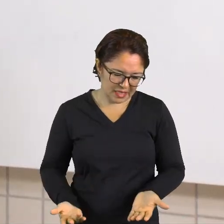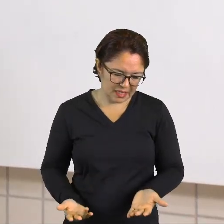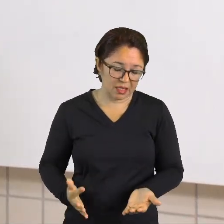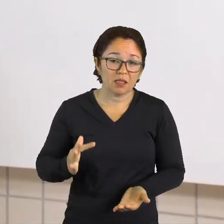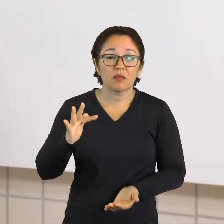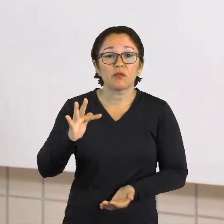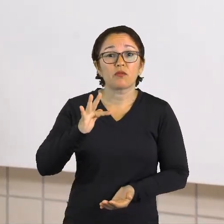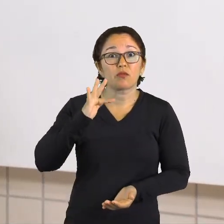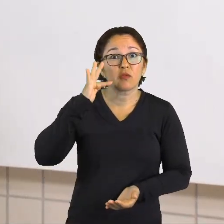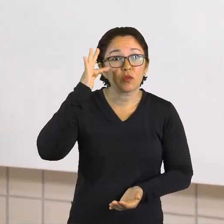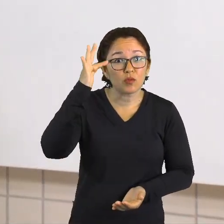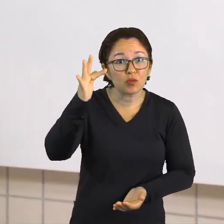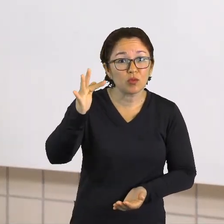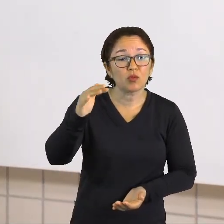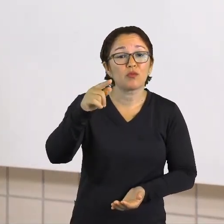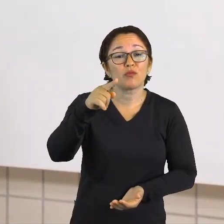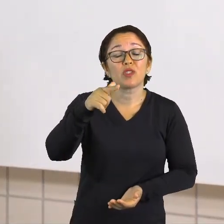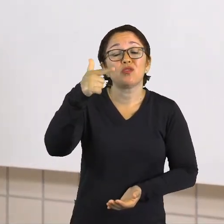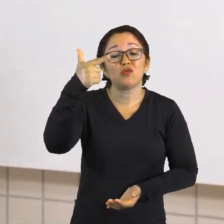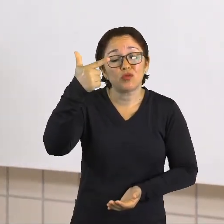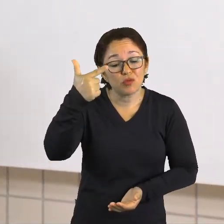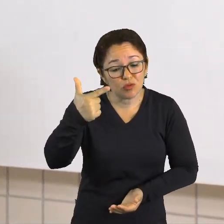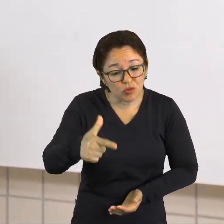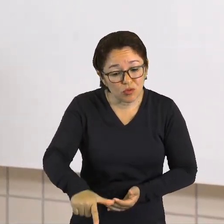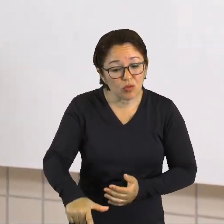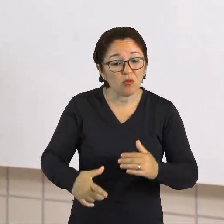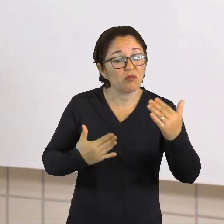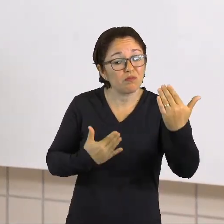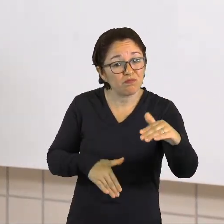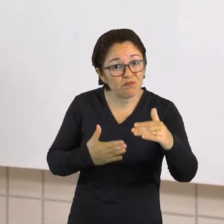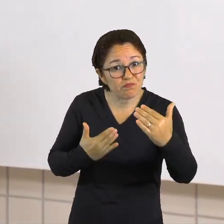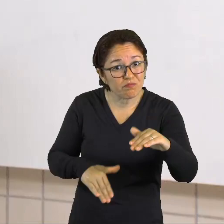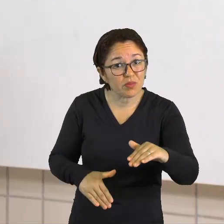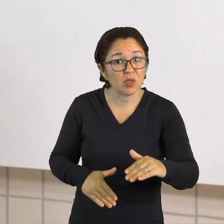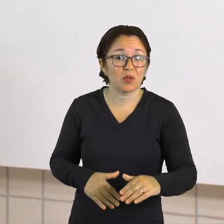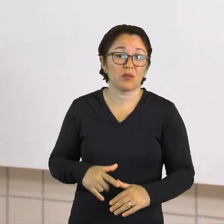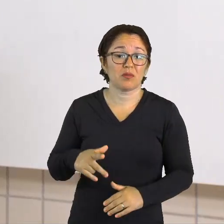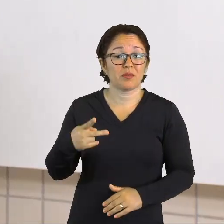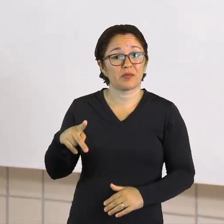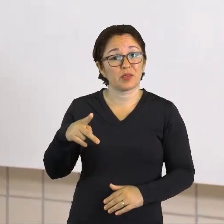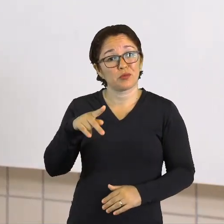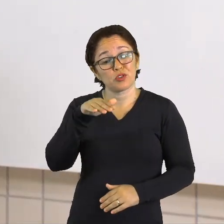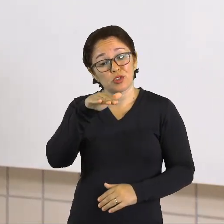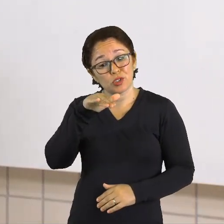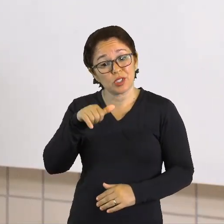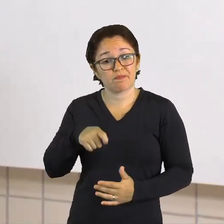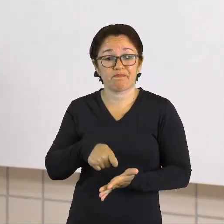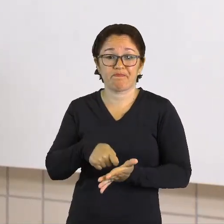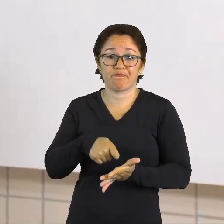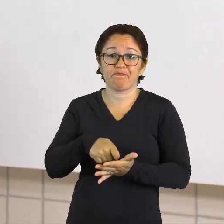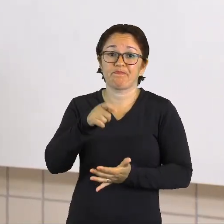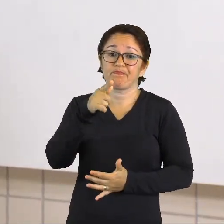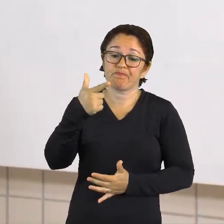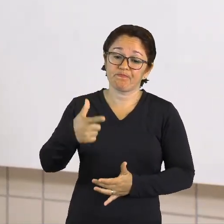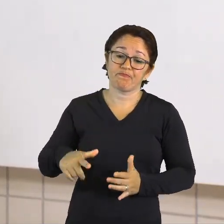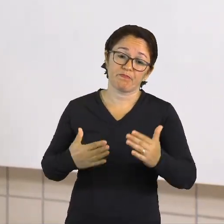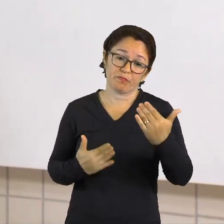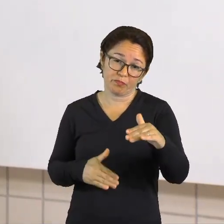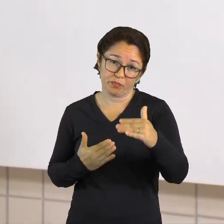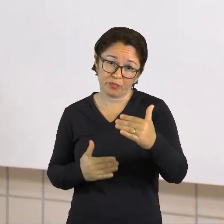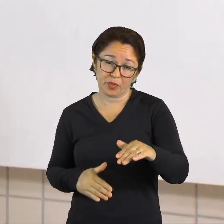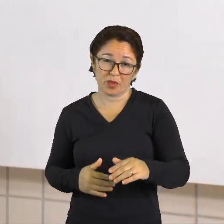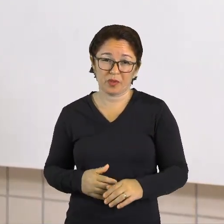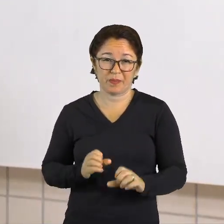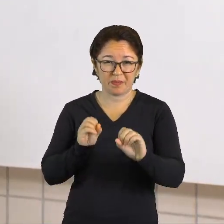uma provinha de recuperação porque não sabia, porque não entendeu o conteúdo? Não, porque foi lá